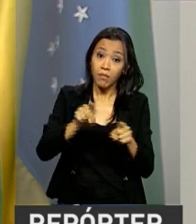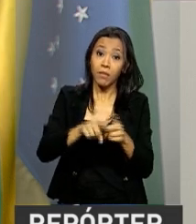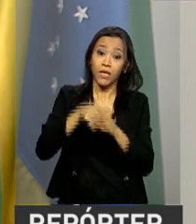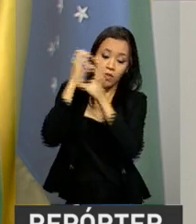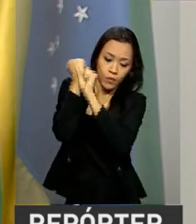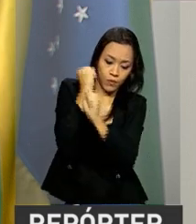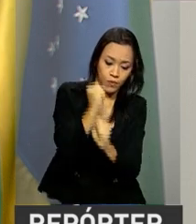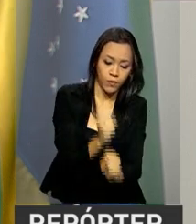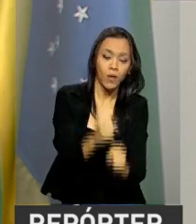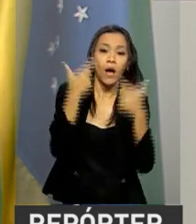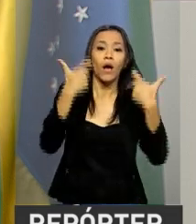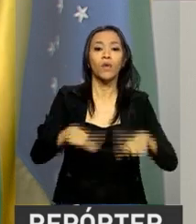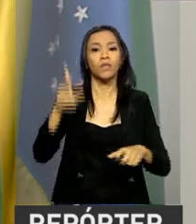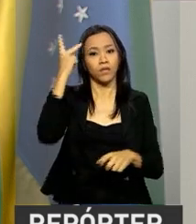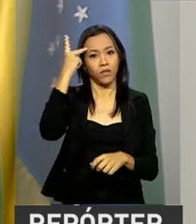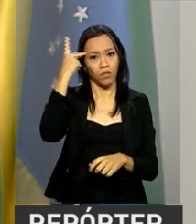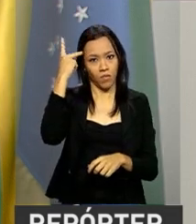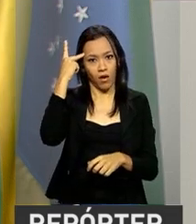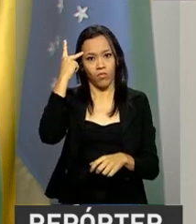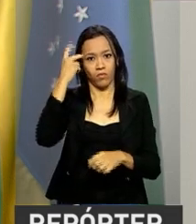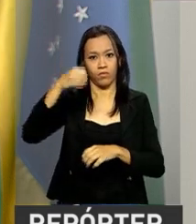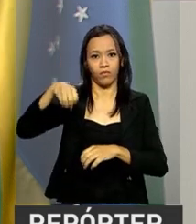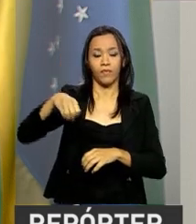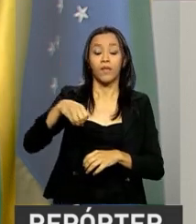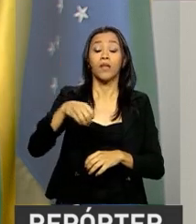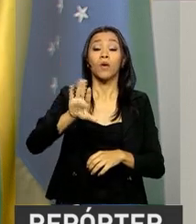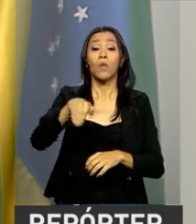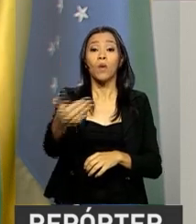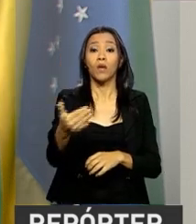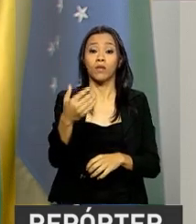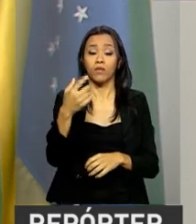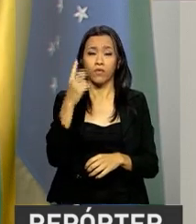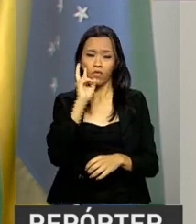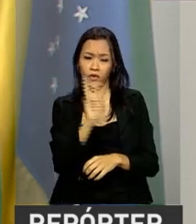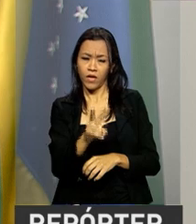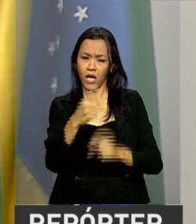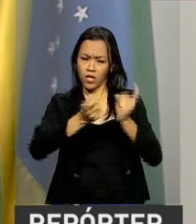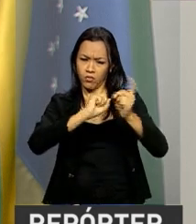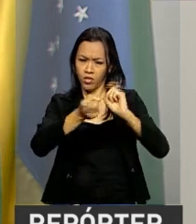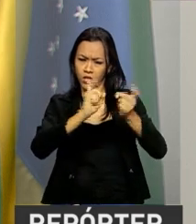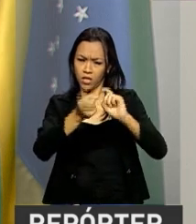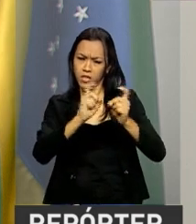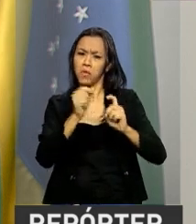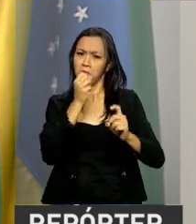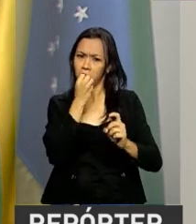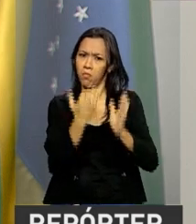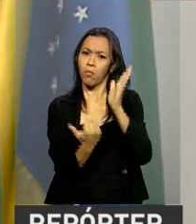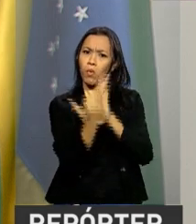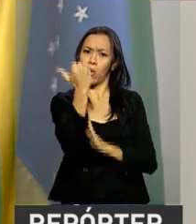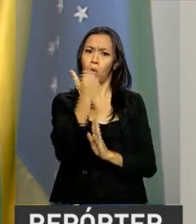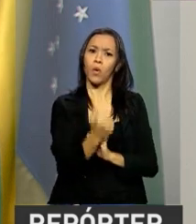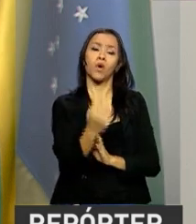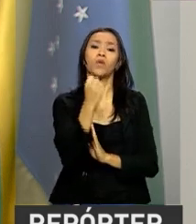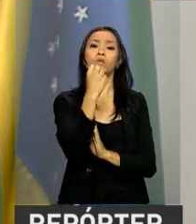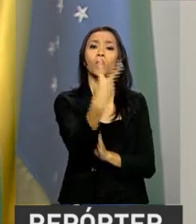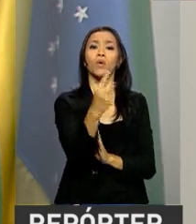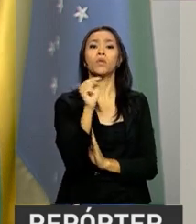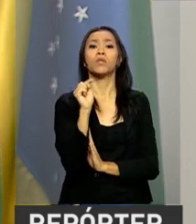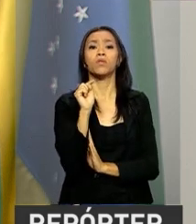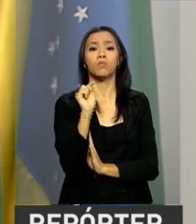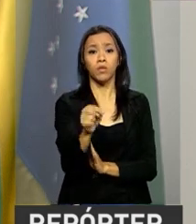no Estado de São Paulo eh quando a gente olha a administração pública teve um saldo líquido positivo de 2000 cerca de